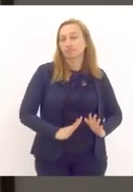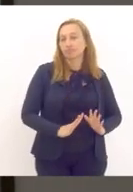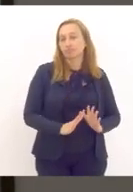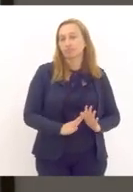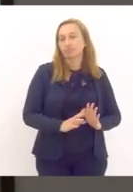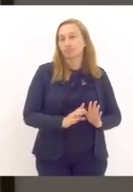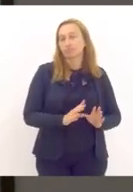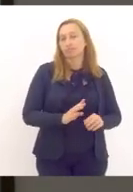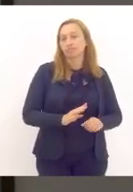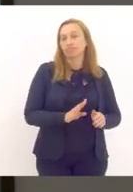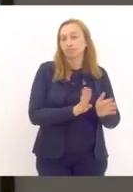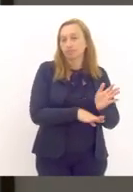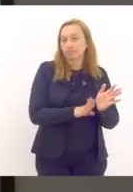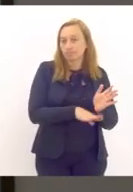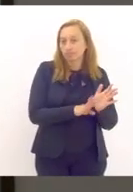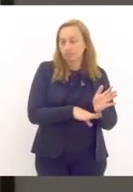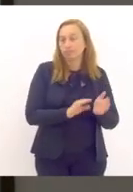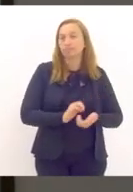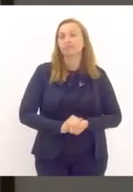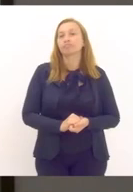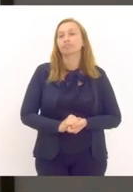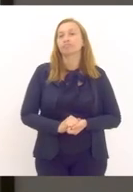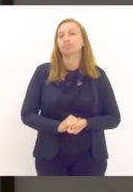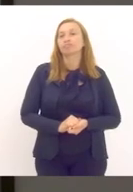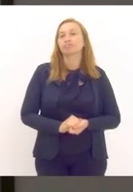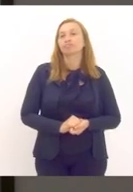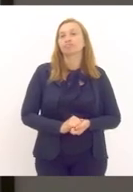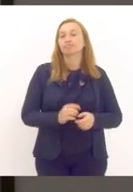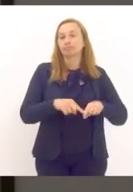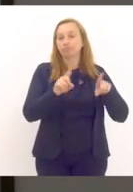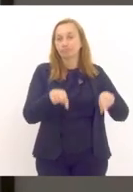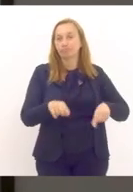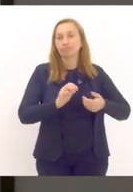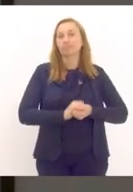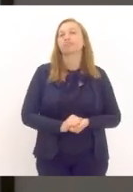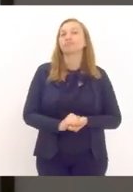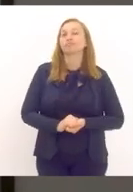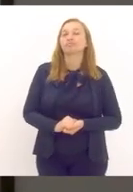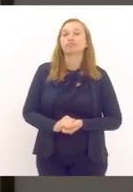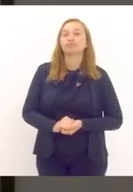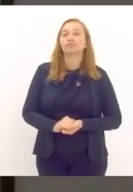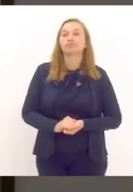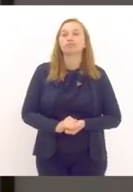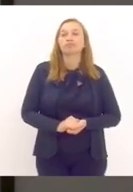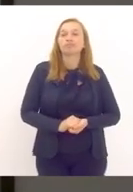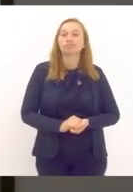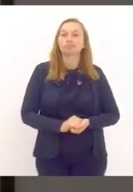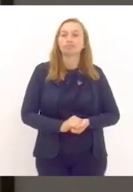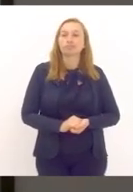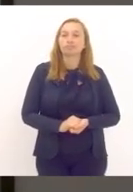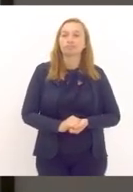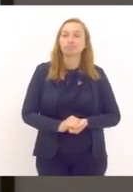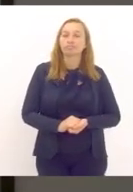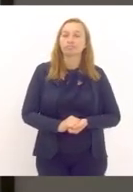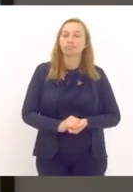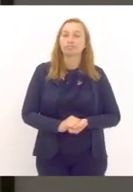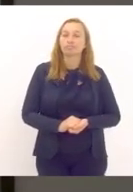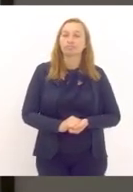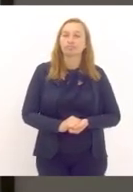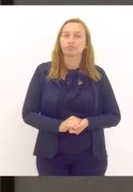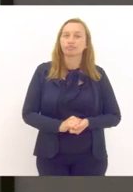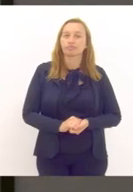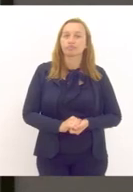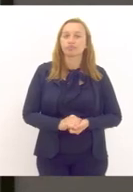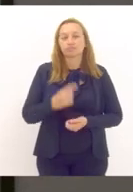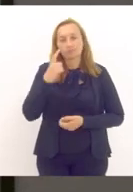da despesa, é o aumento da despesa com o pessoal. Por favor, próximo gasto. Aqui eu acho que tem que eu olho os dois